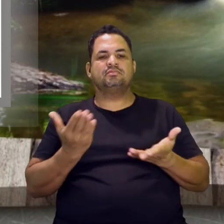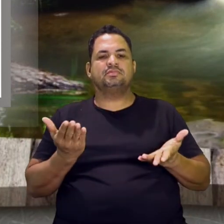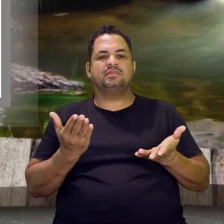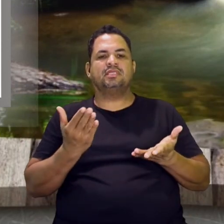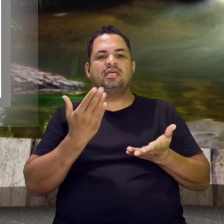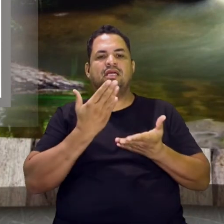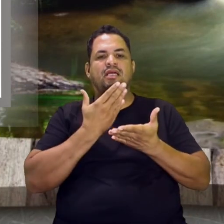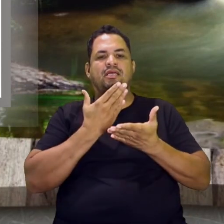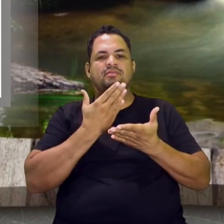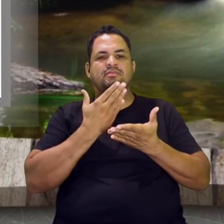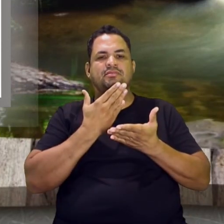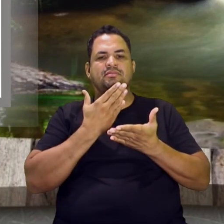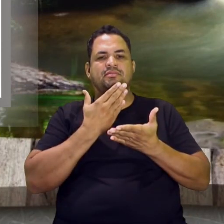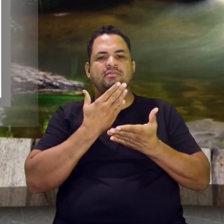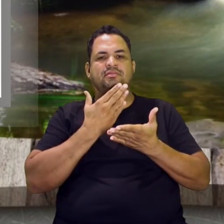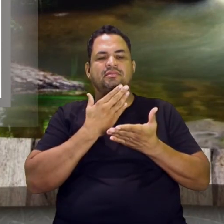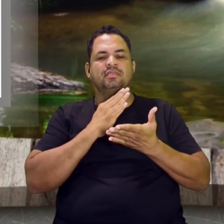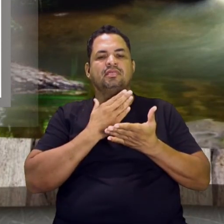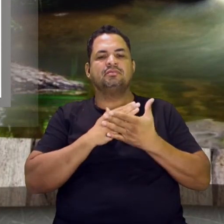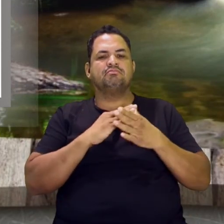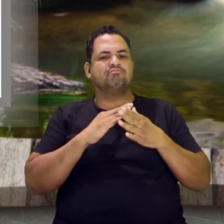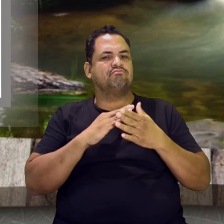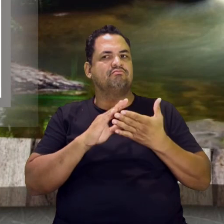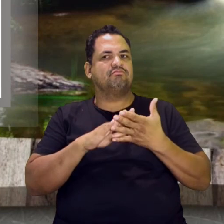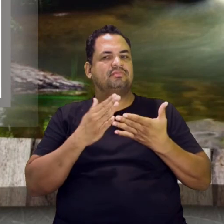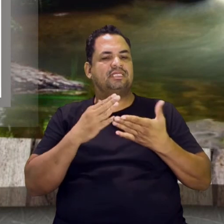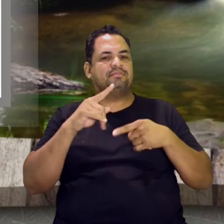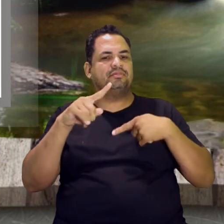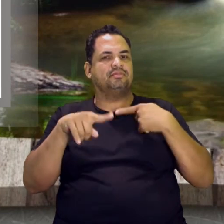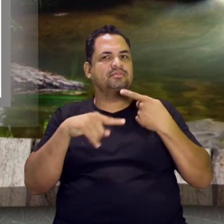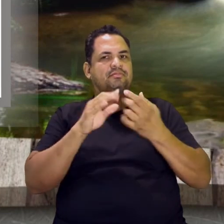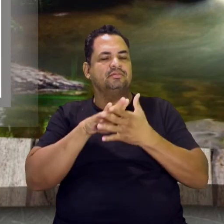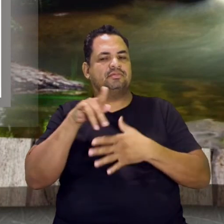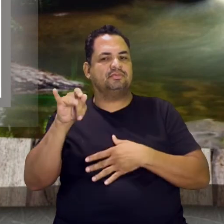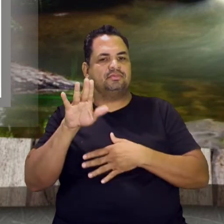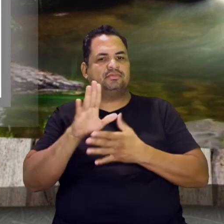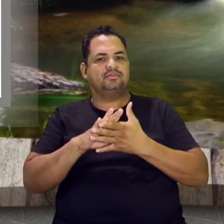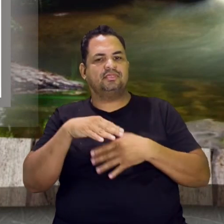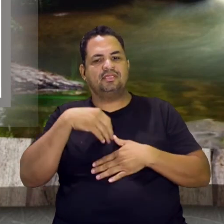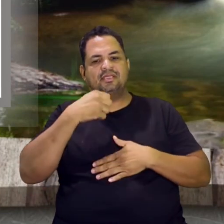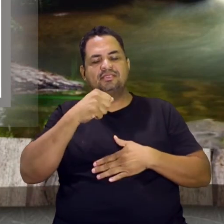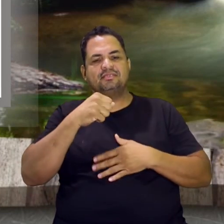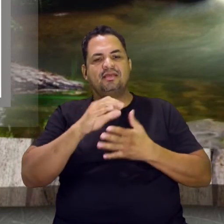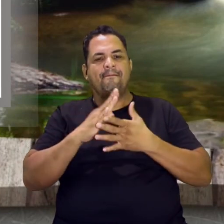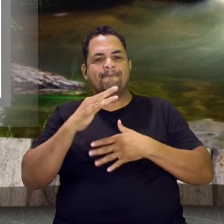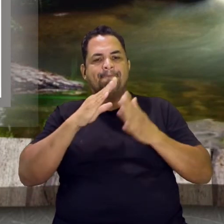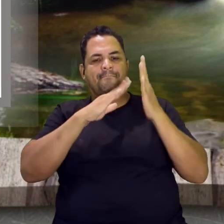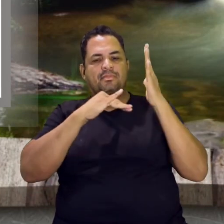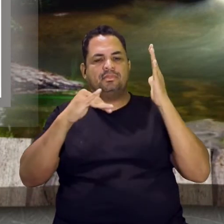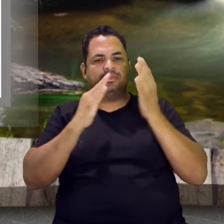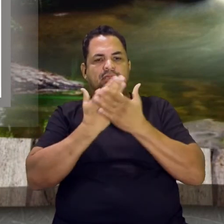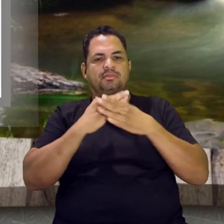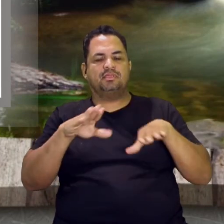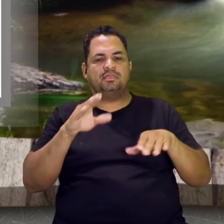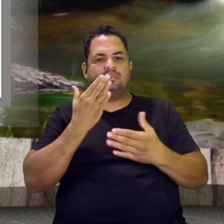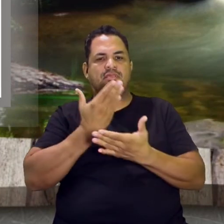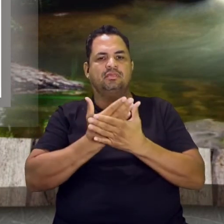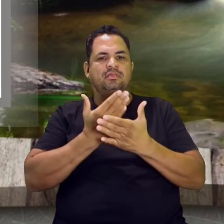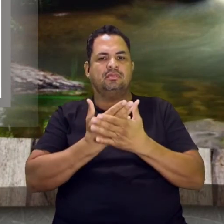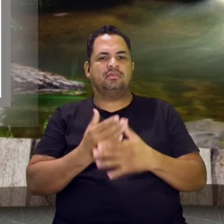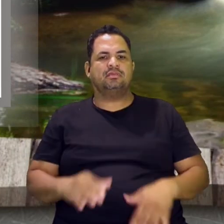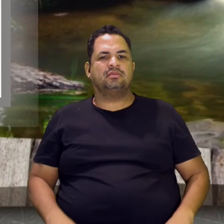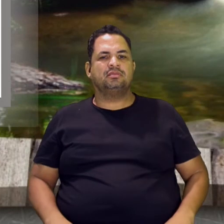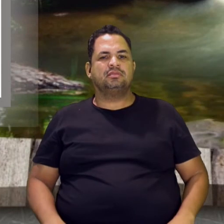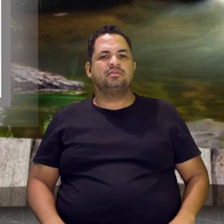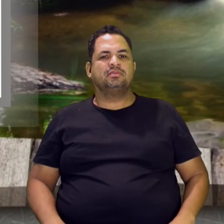você uma paródia, mas o professor Silvinho depois ela vai estar cantando pra vocês, tá bom? A gente vai encerrando a aula aqui.